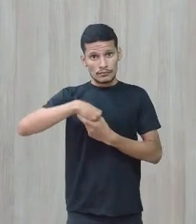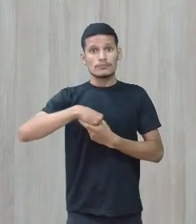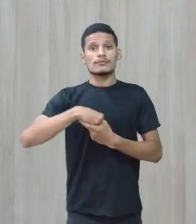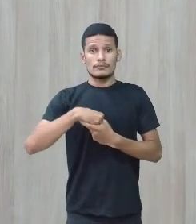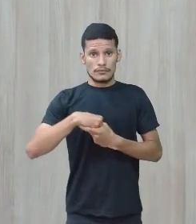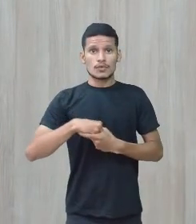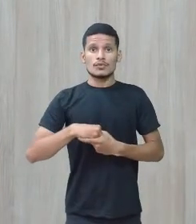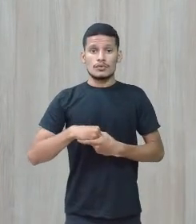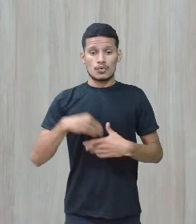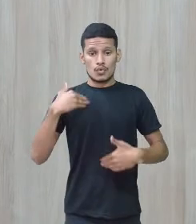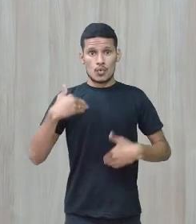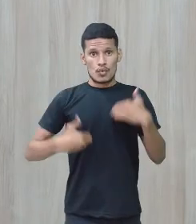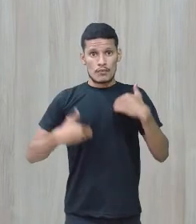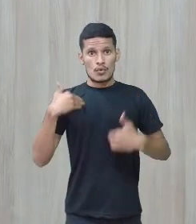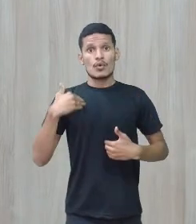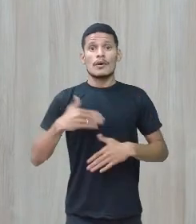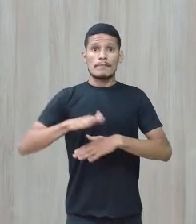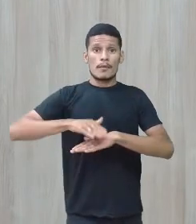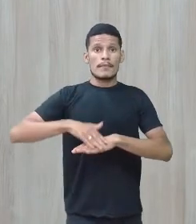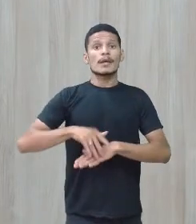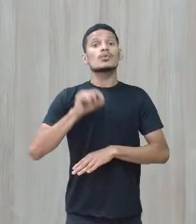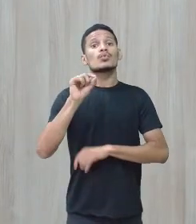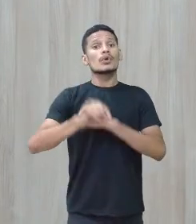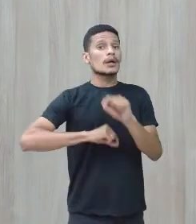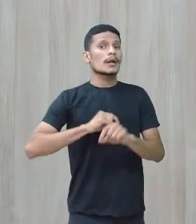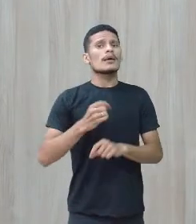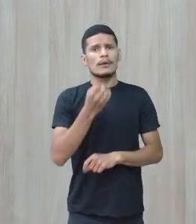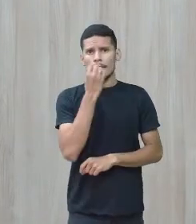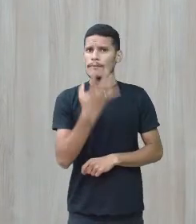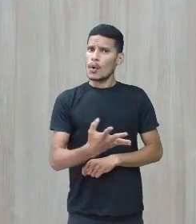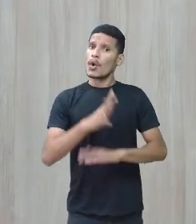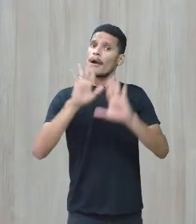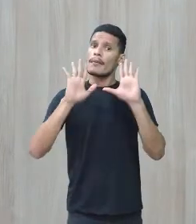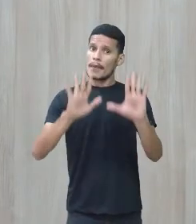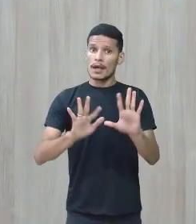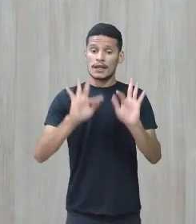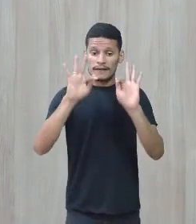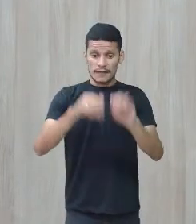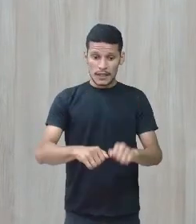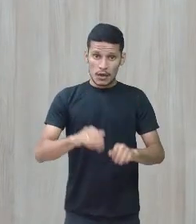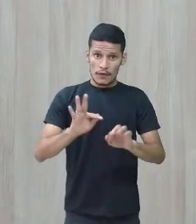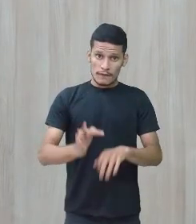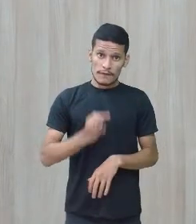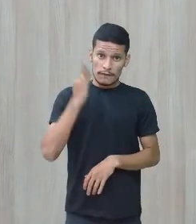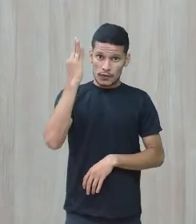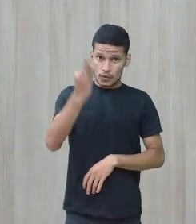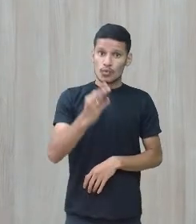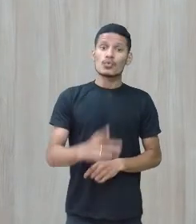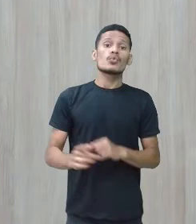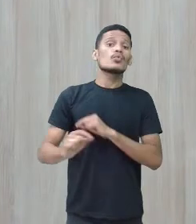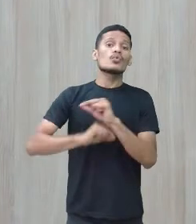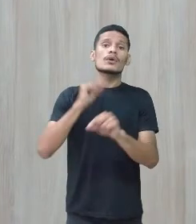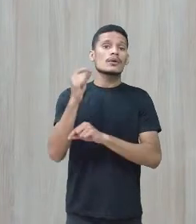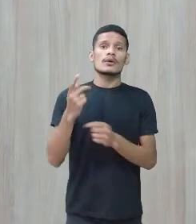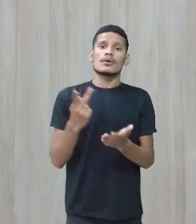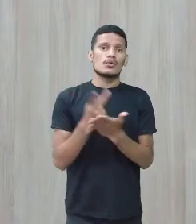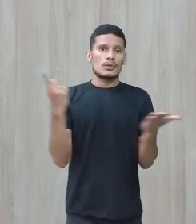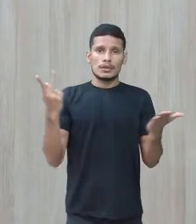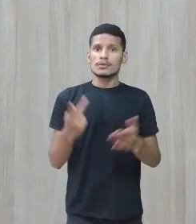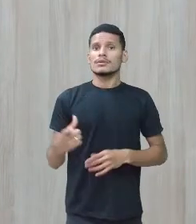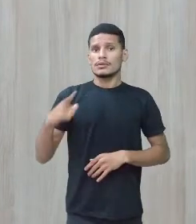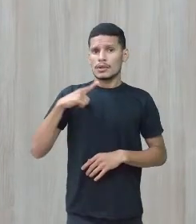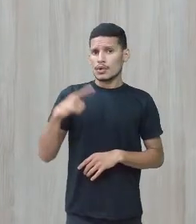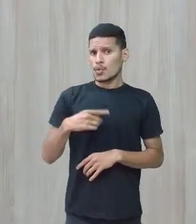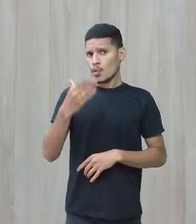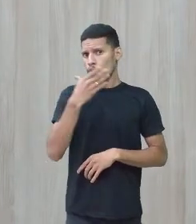colocada ali naquele organismo, naquele momento ele pode parecer bom. Mas aí ele pode, no futuro, deixar o homem,